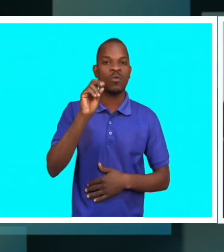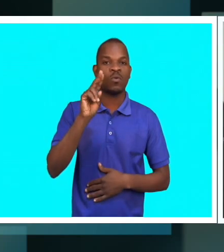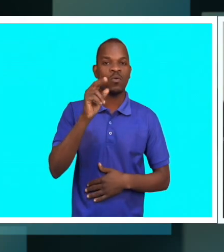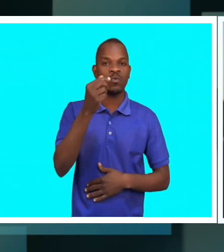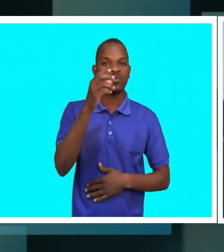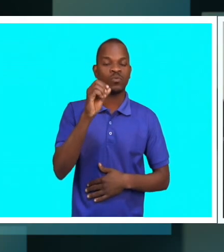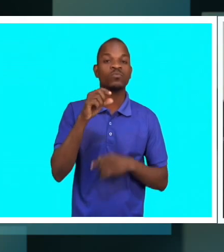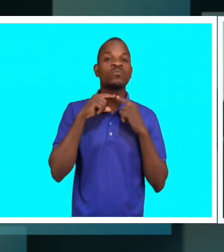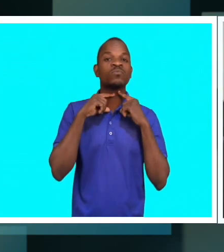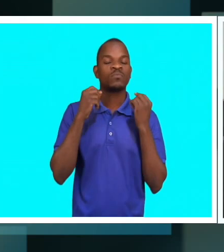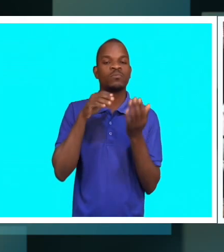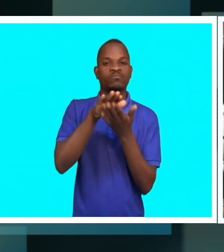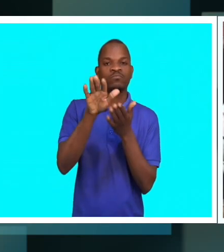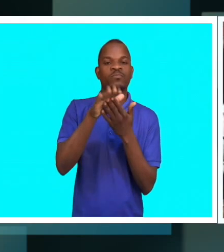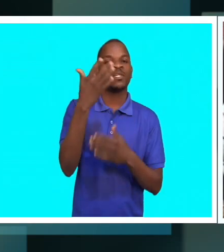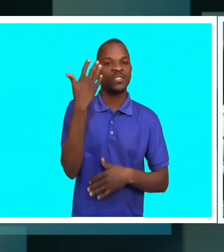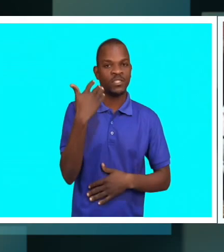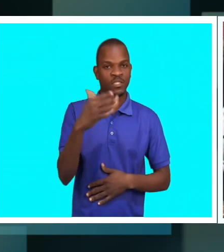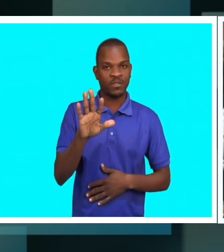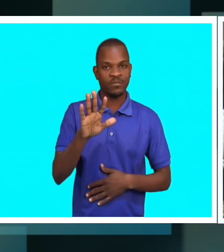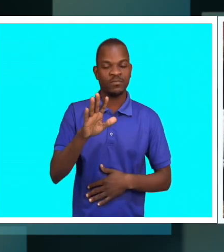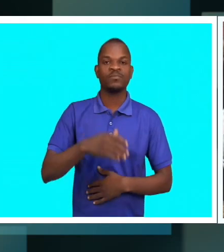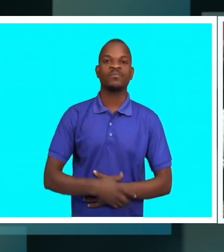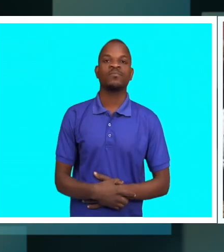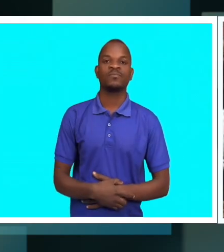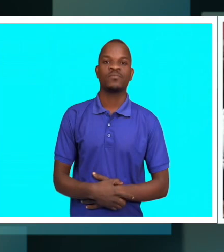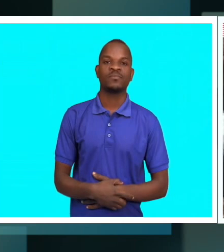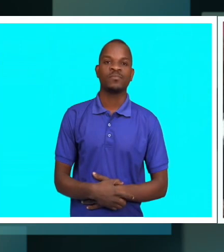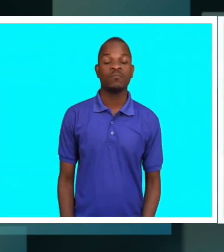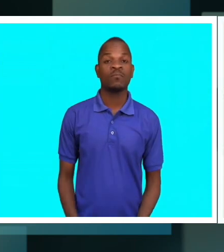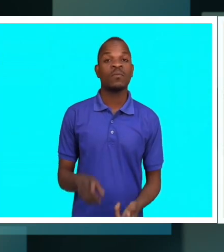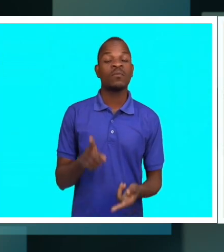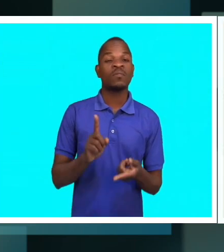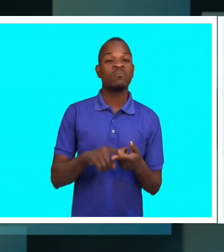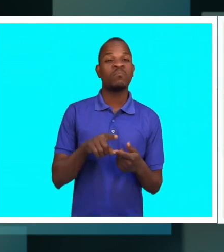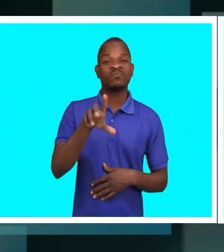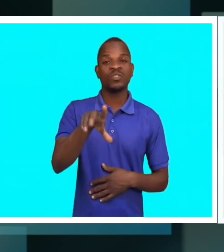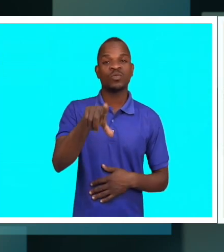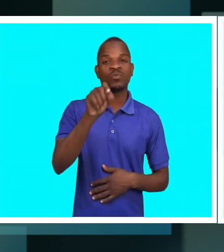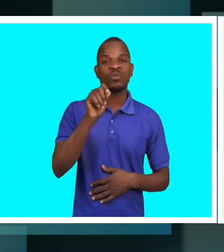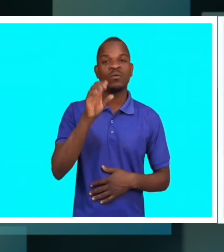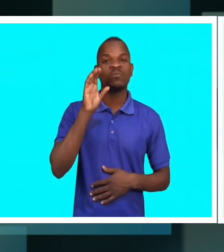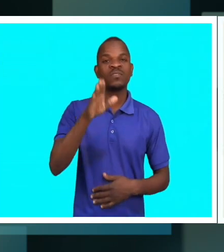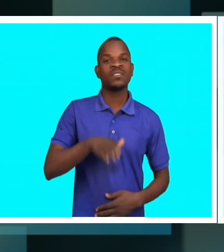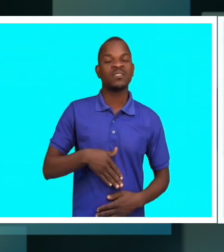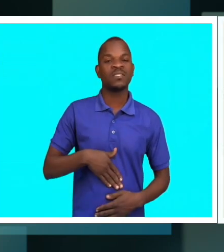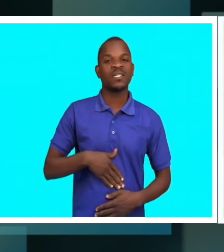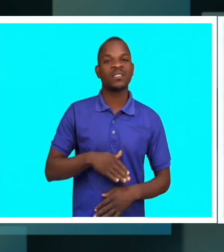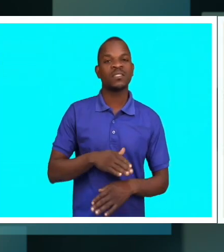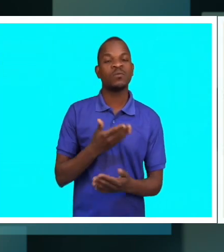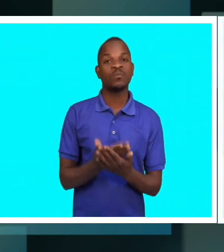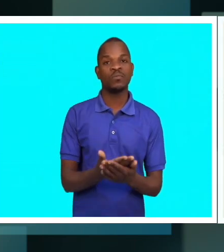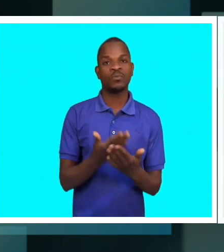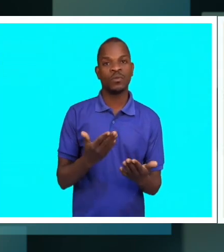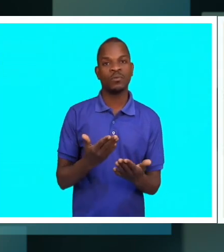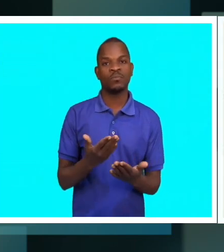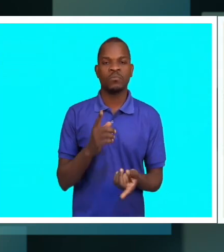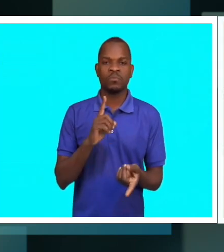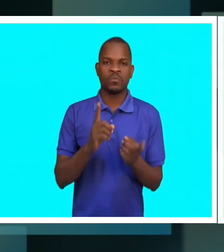explicou as razões da escolha daquela província. Por que Tete e não me aça, por exemplo?